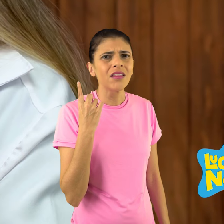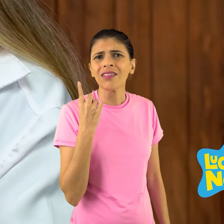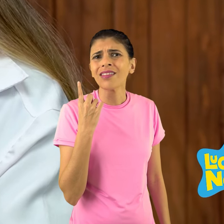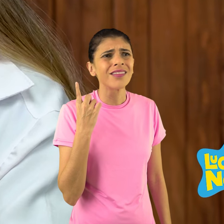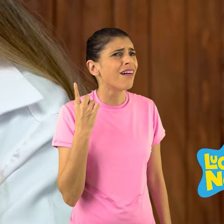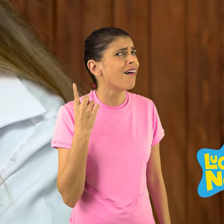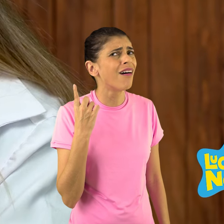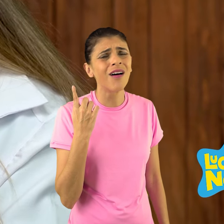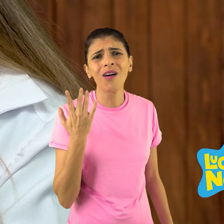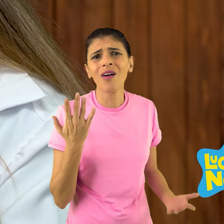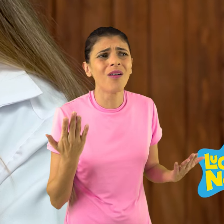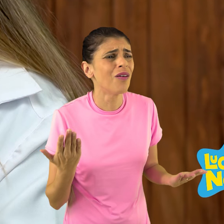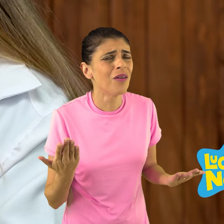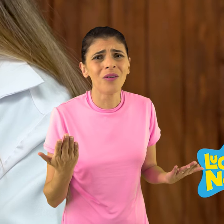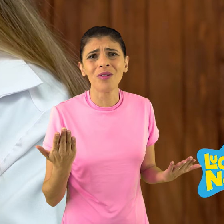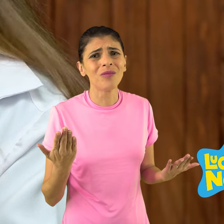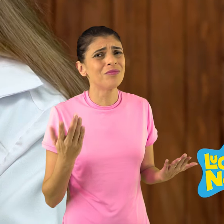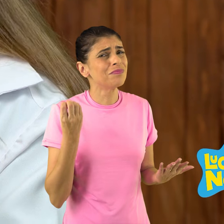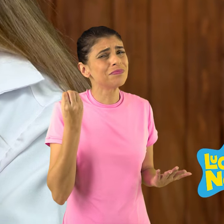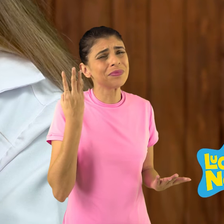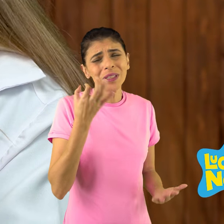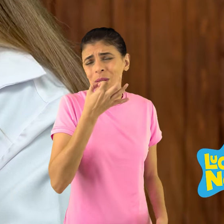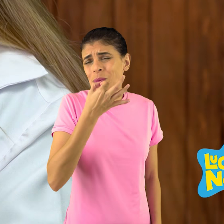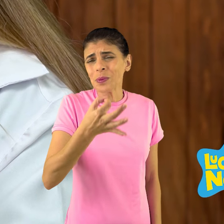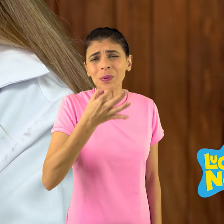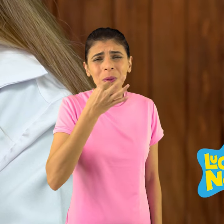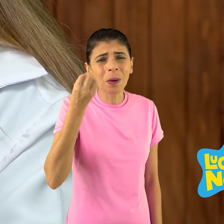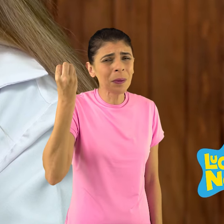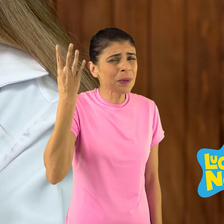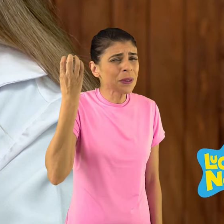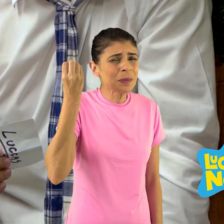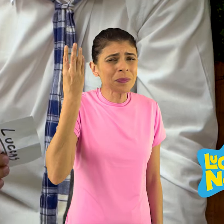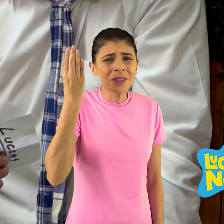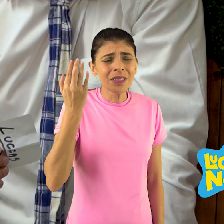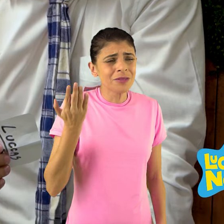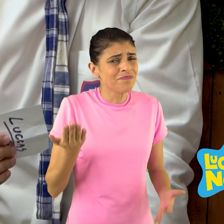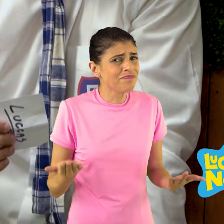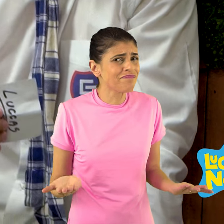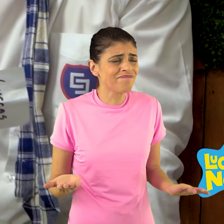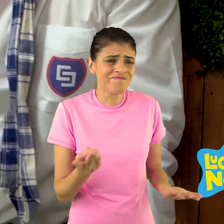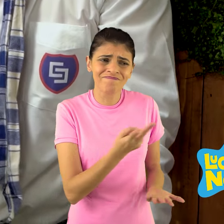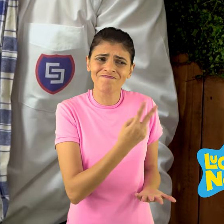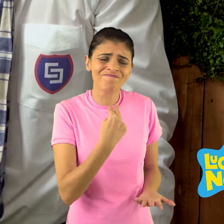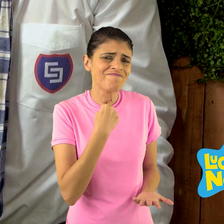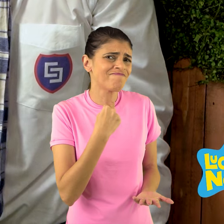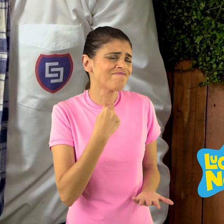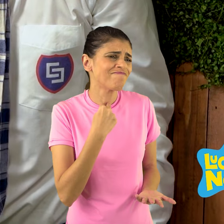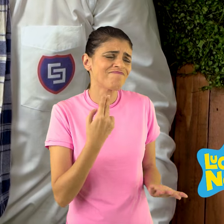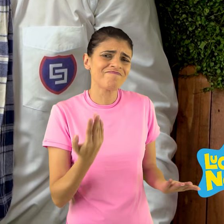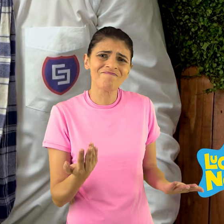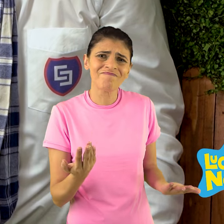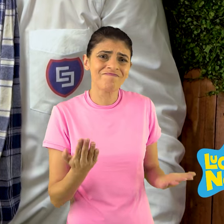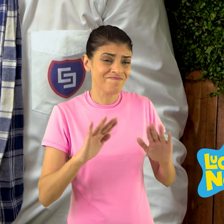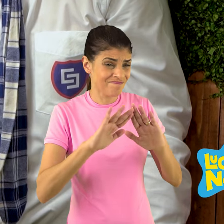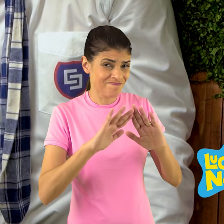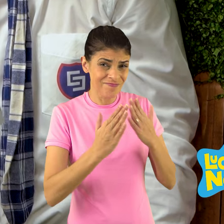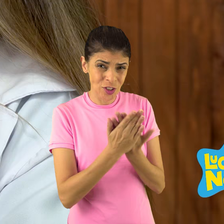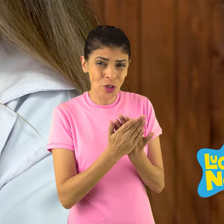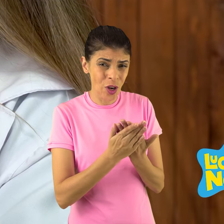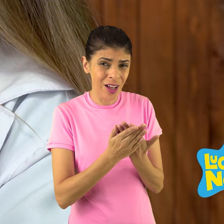Ai, não! O sinal do recreio bateu, gente. Vocês não vão poder se inscrever nos jogos